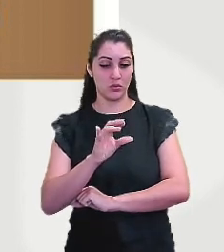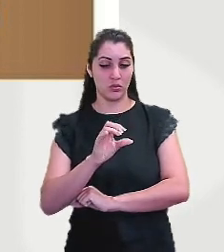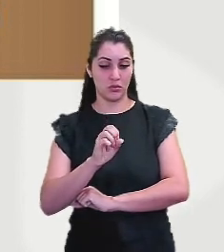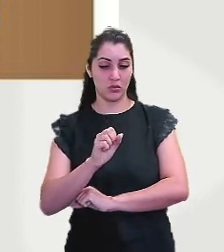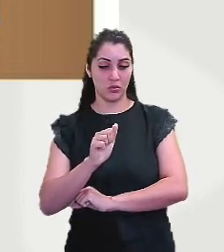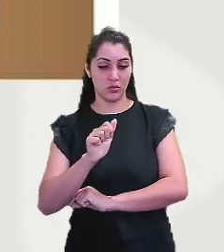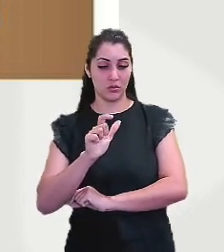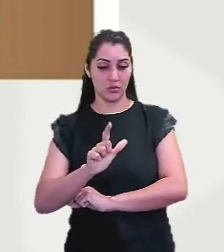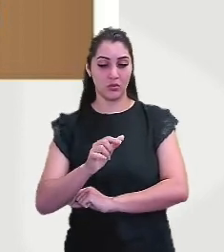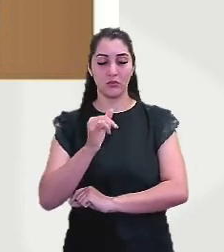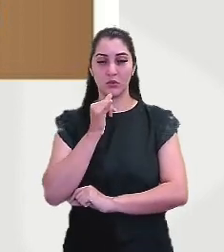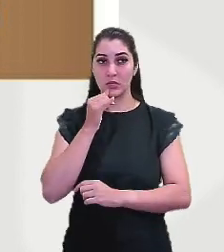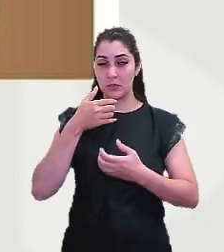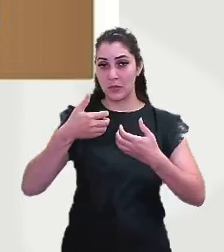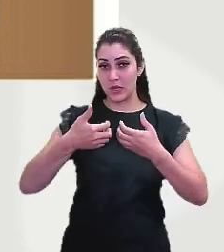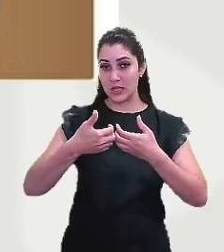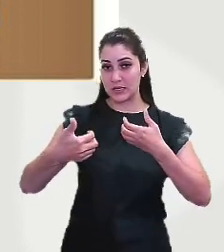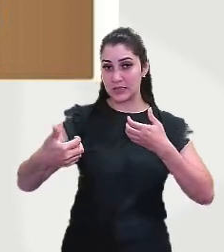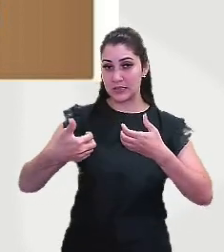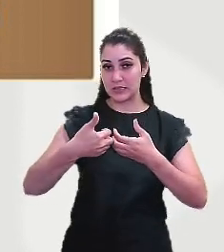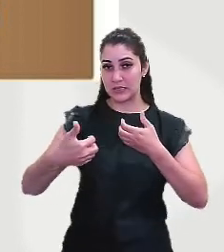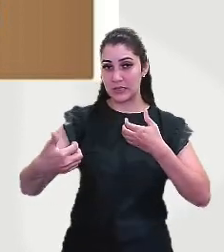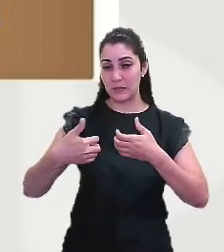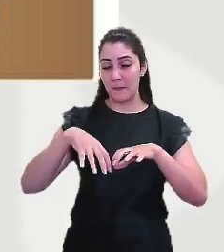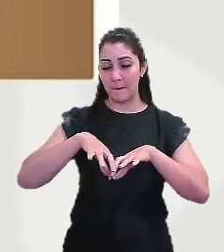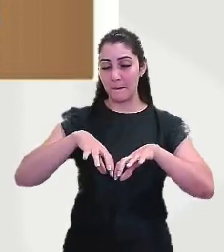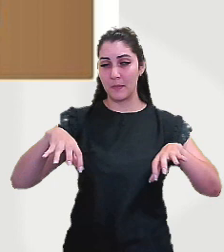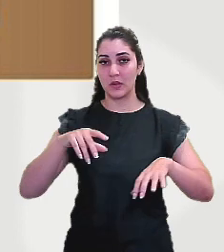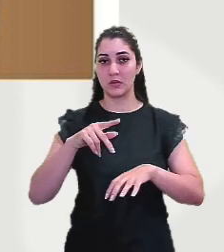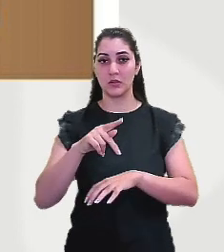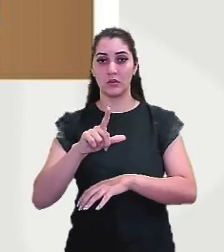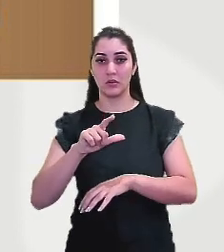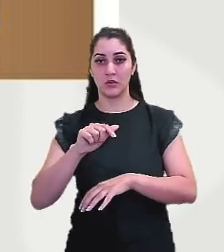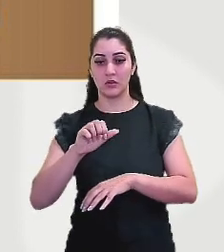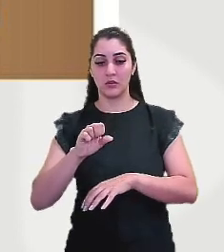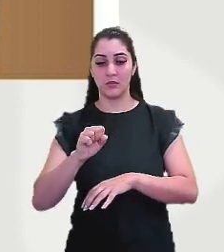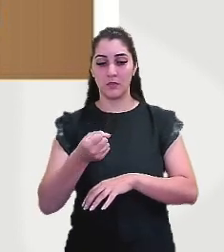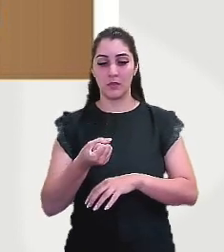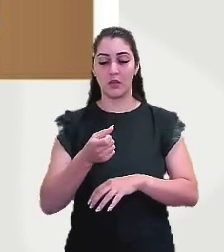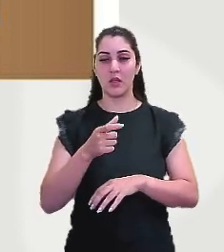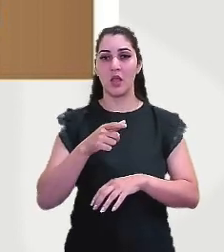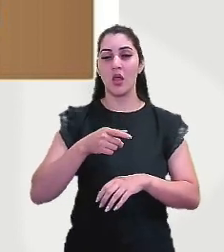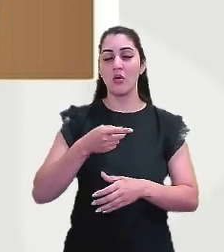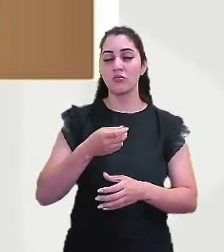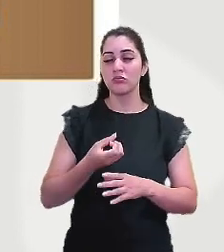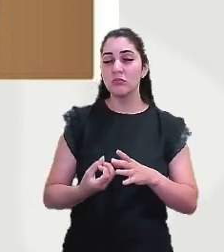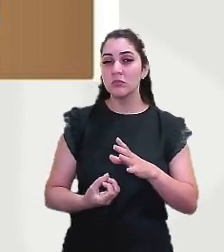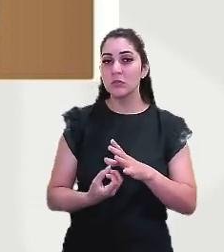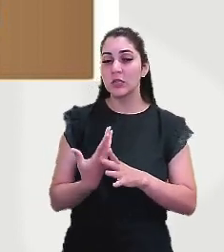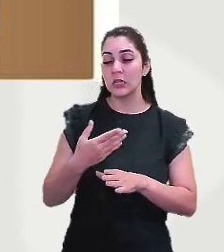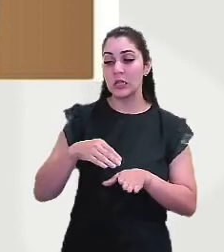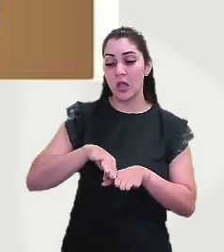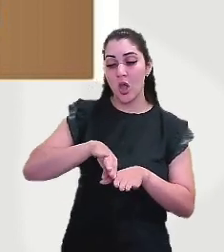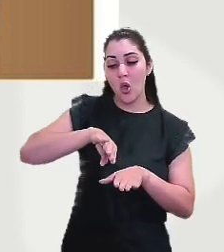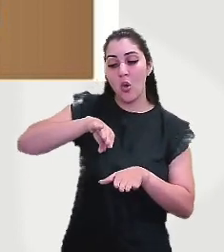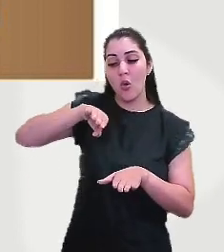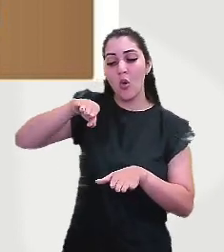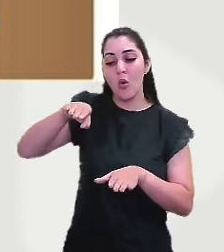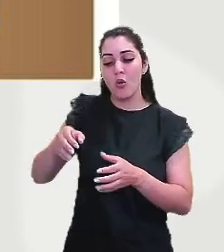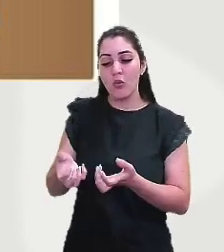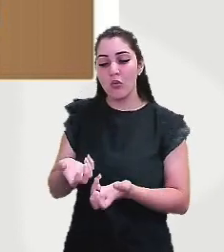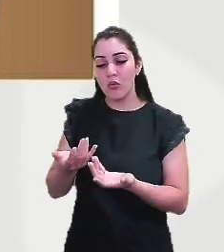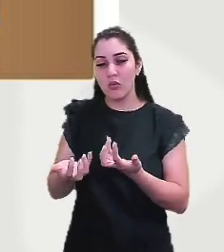ocorre da separação de placas tectônicas, então o magma emerge formando rochas, né, de origem vulcânicas.